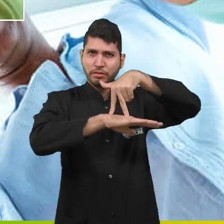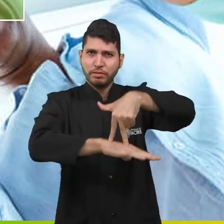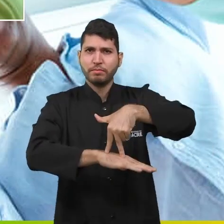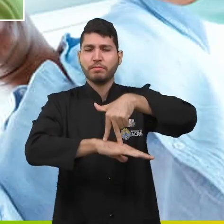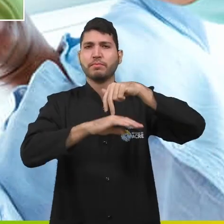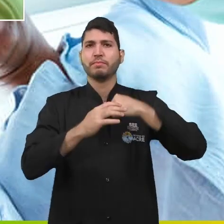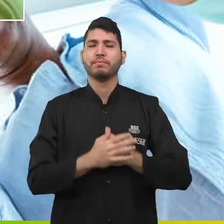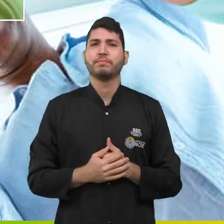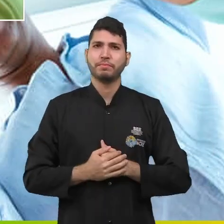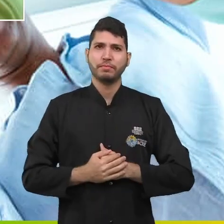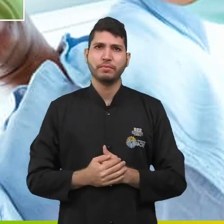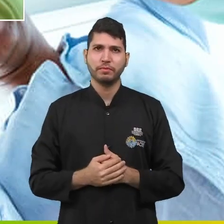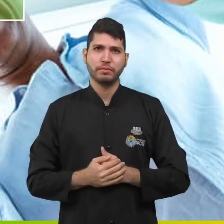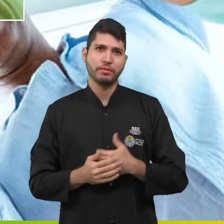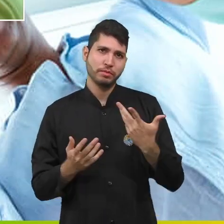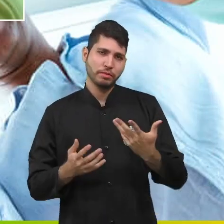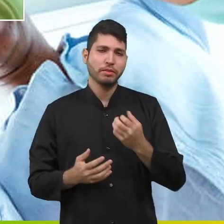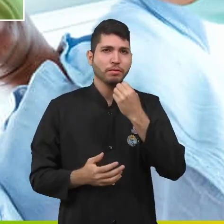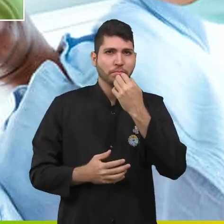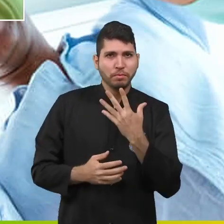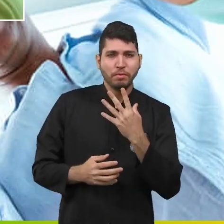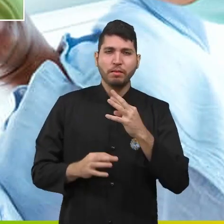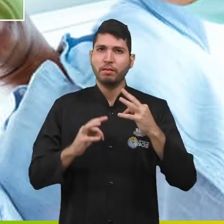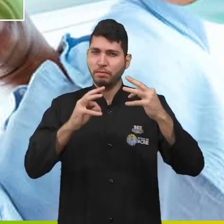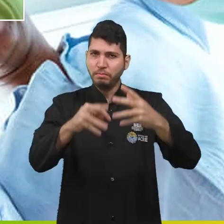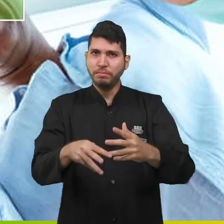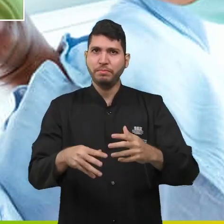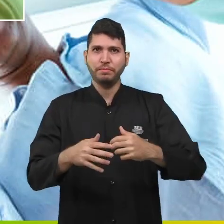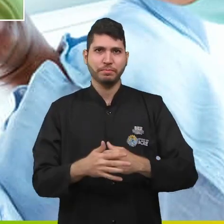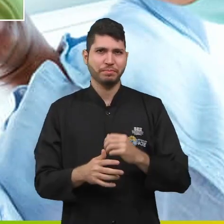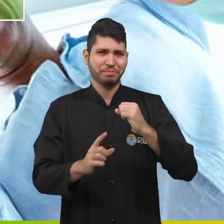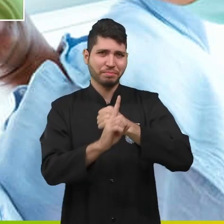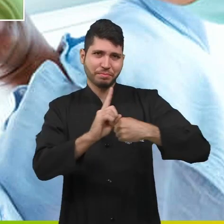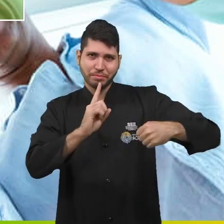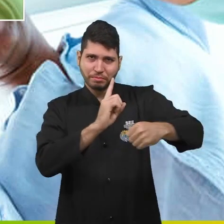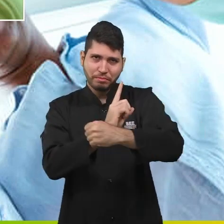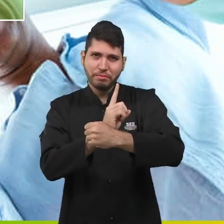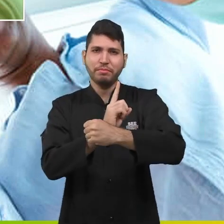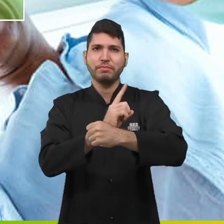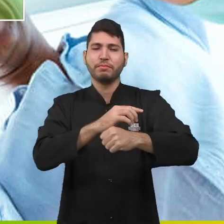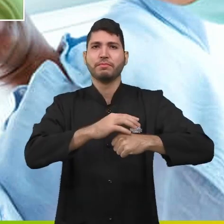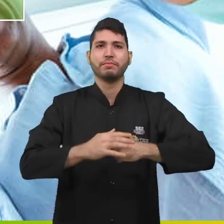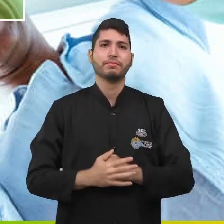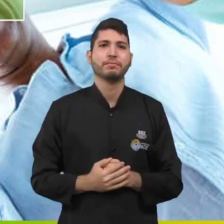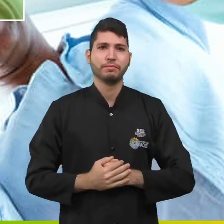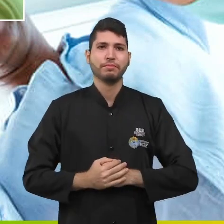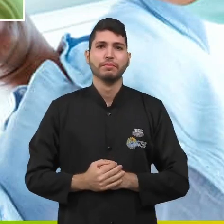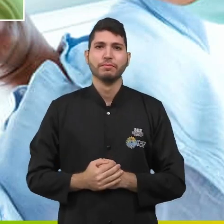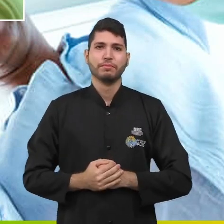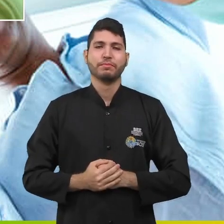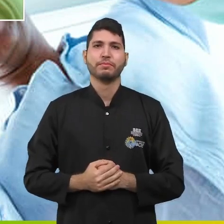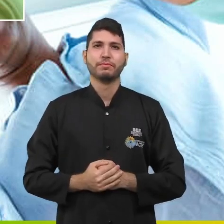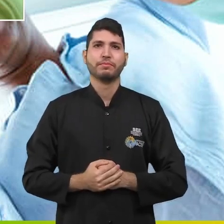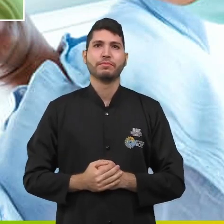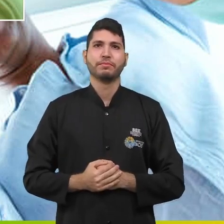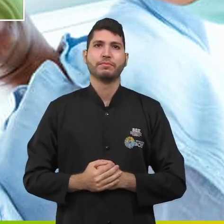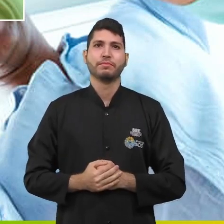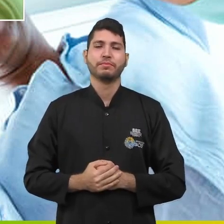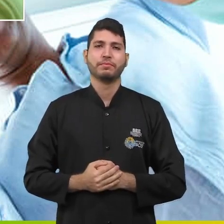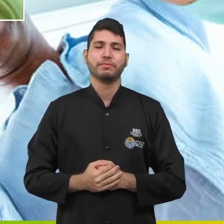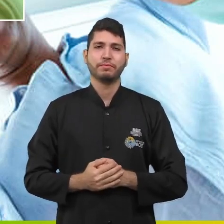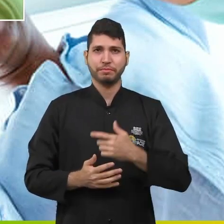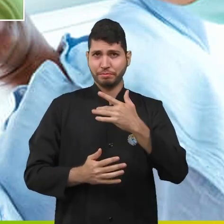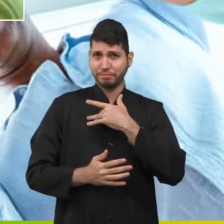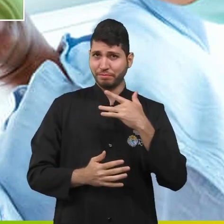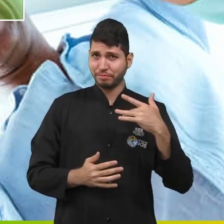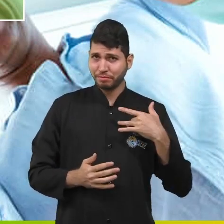dúvida é um ganho para toda a sociedade. Mais alguns pontos importantes, ó. Mais uma vez, se a gente já grifou ali educar, vamos aqui sublinhar educação,